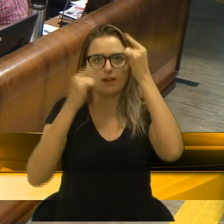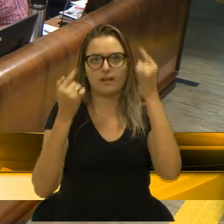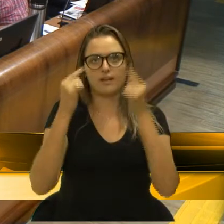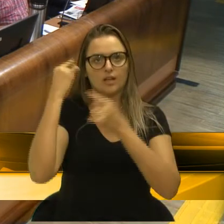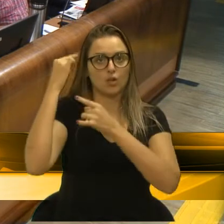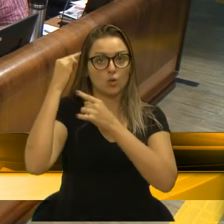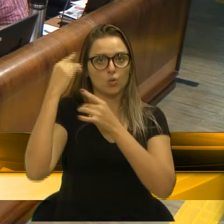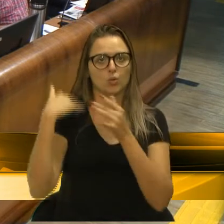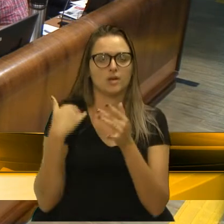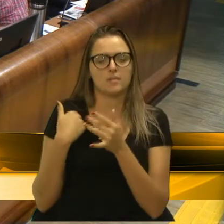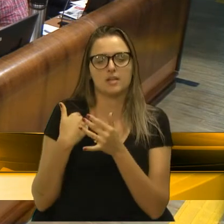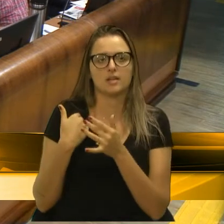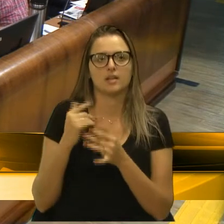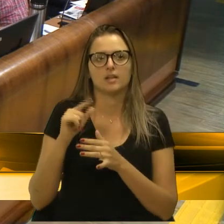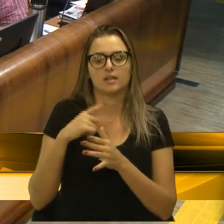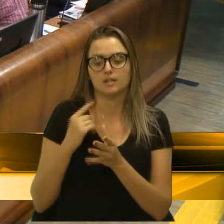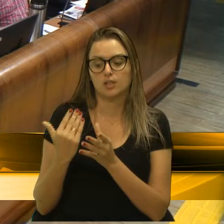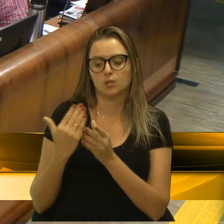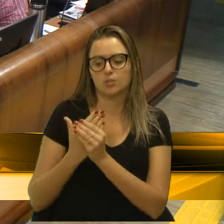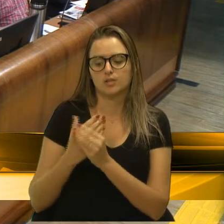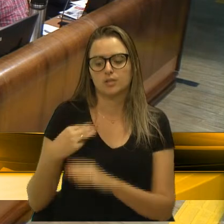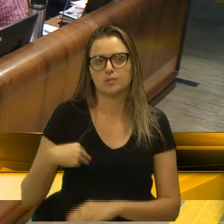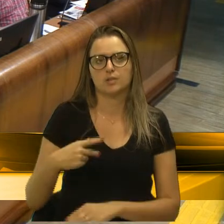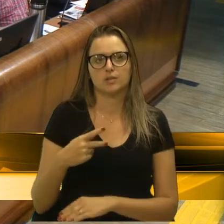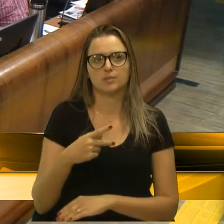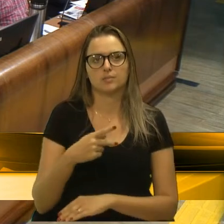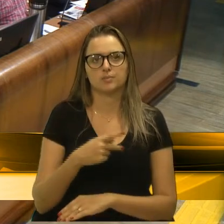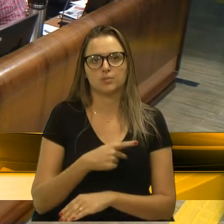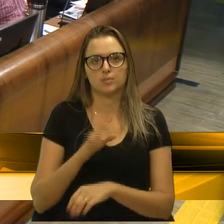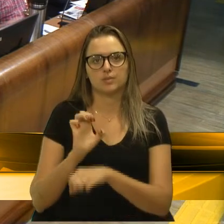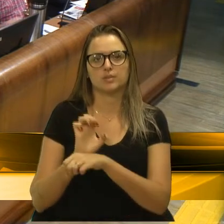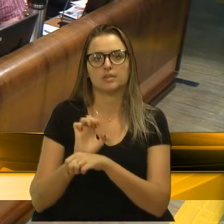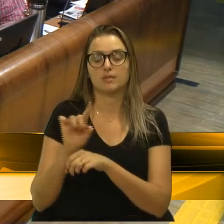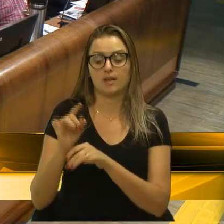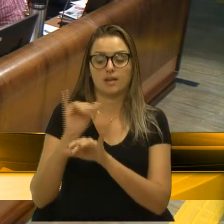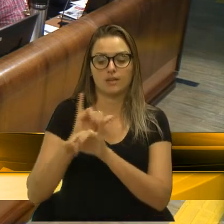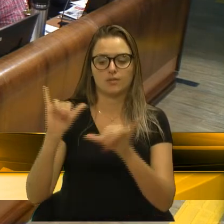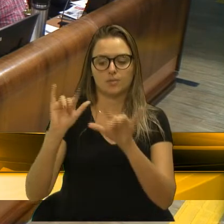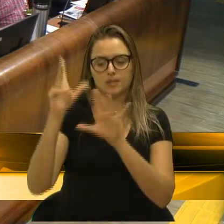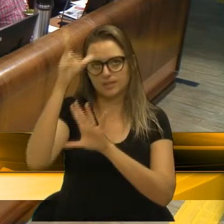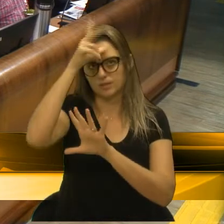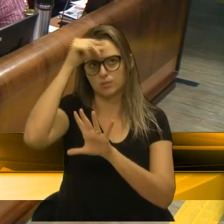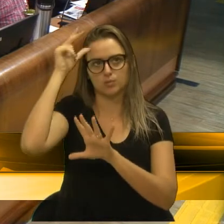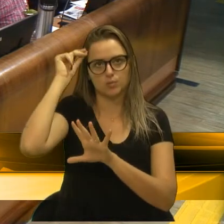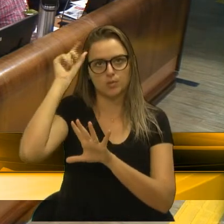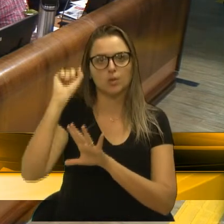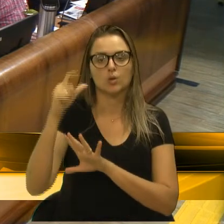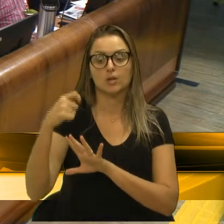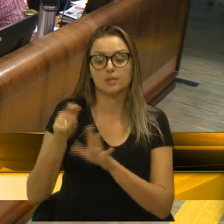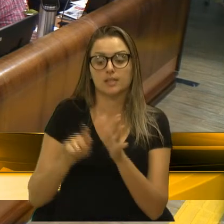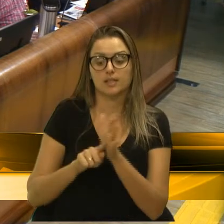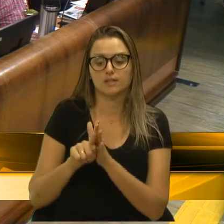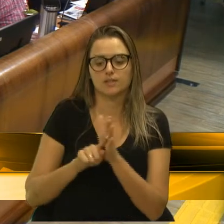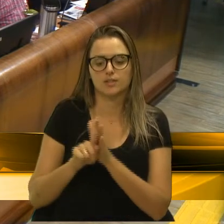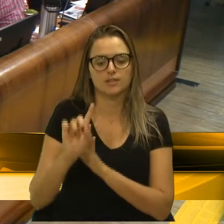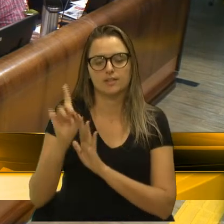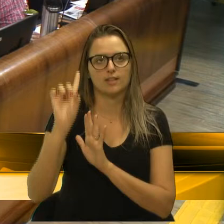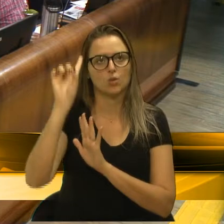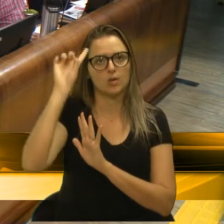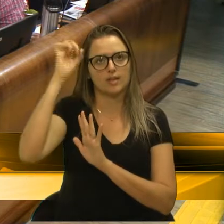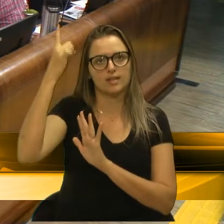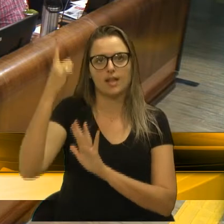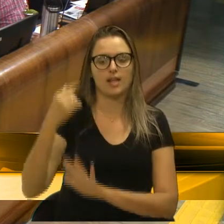no processo e estão nas mãos do Ministério Público Estadual. Portanto, são informações públicas que precisam ser investigadas. Então, não inventei nenhum